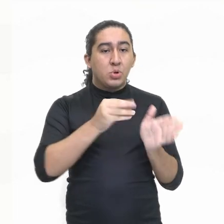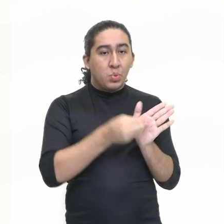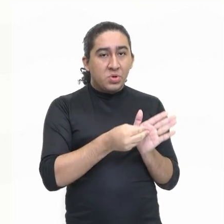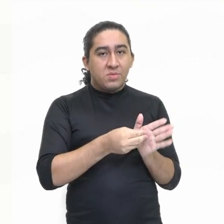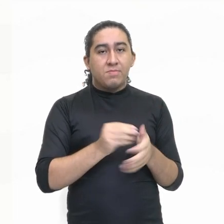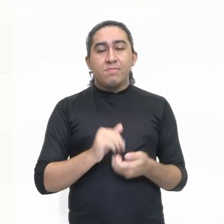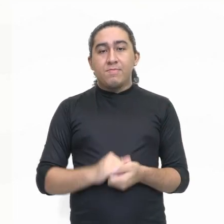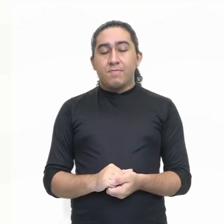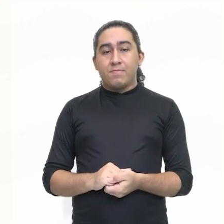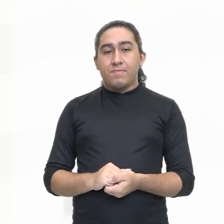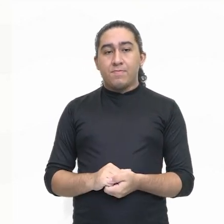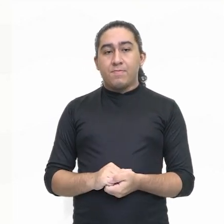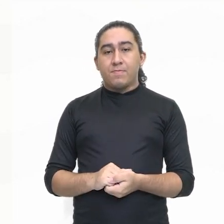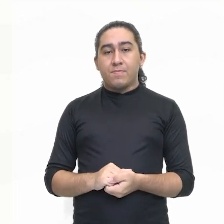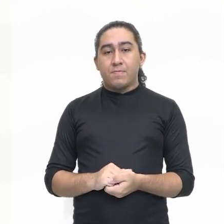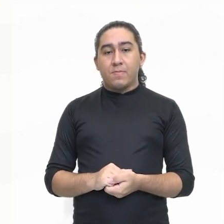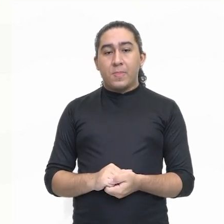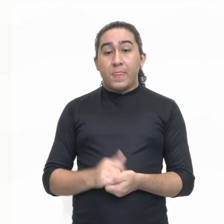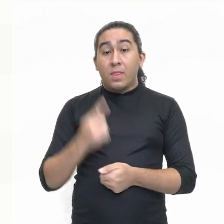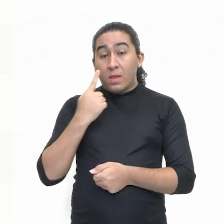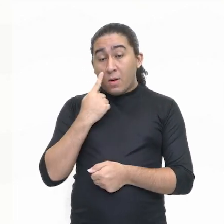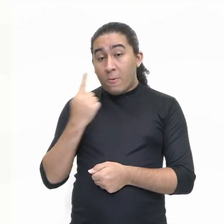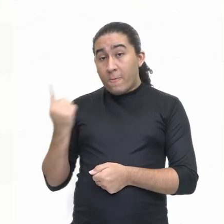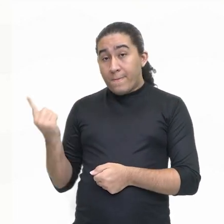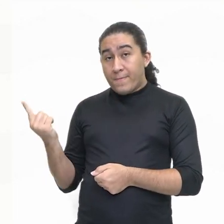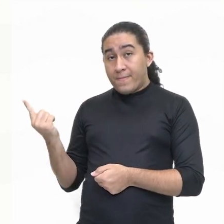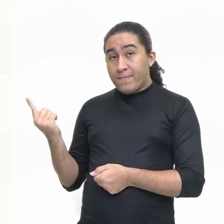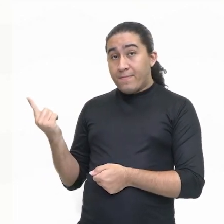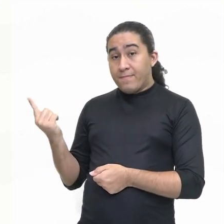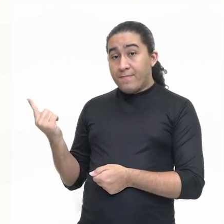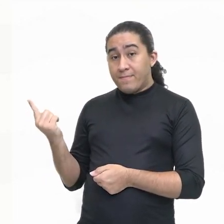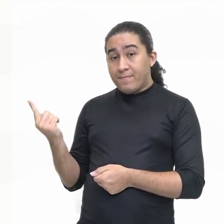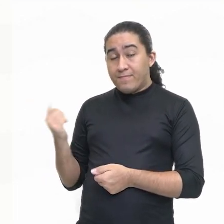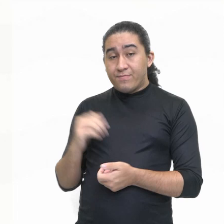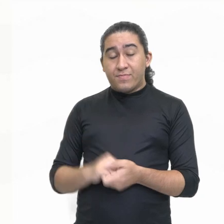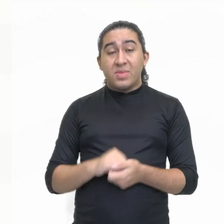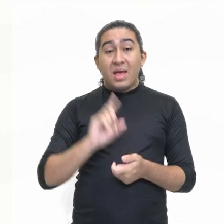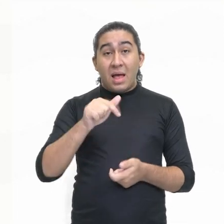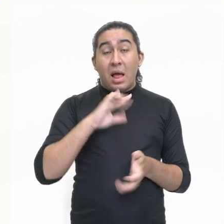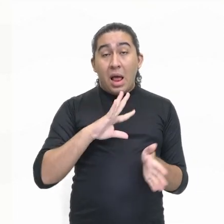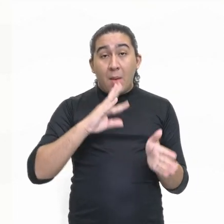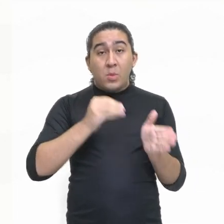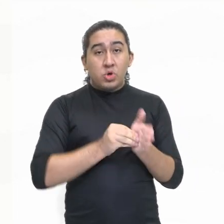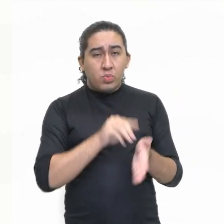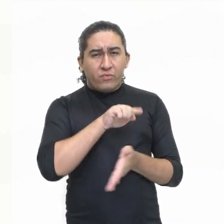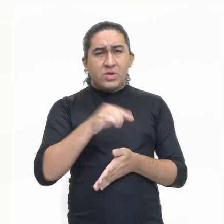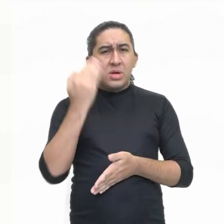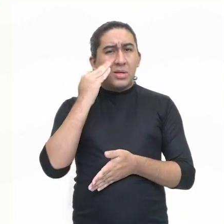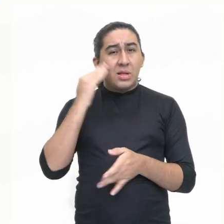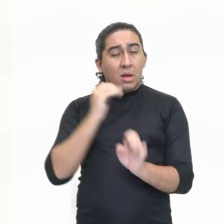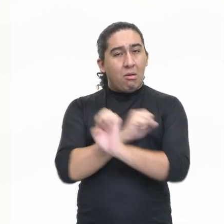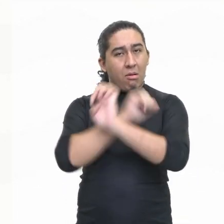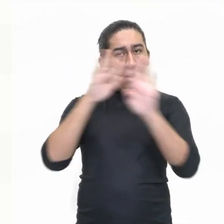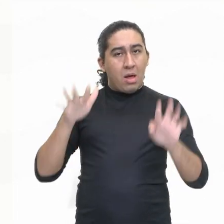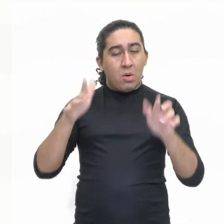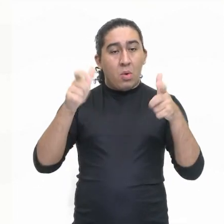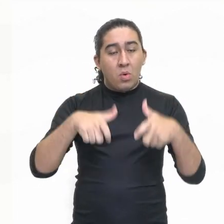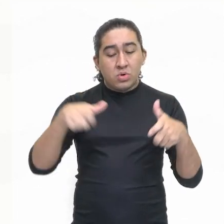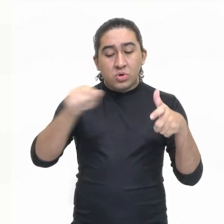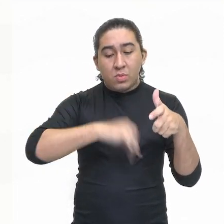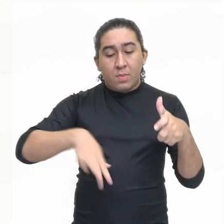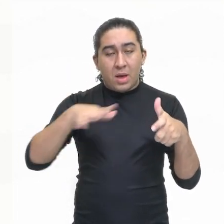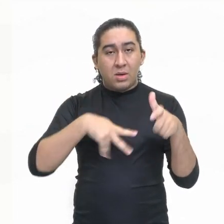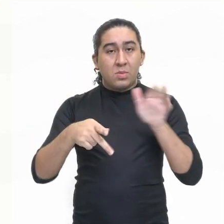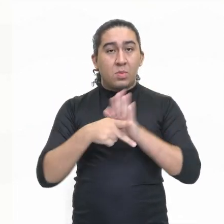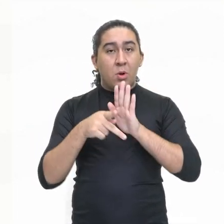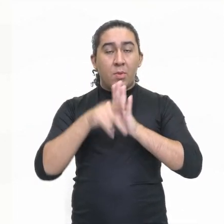Amazônia. Então, o bioma Amazônia, para que vocês entendam aí a abrangência dele dentro do território